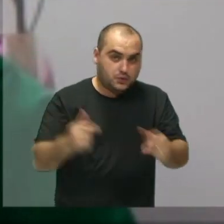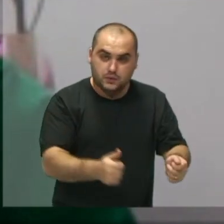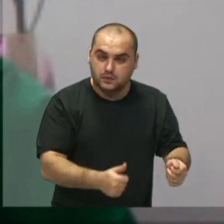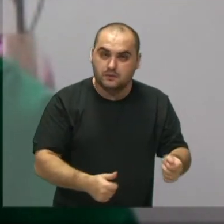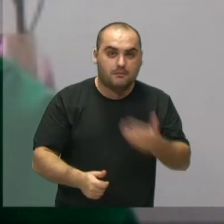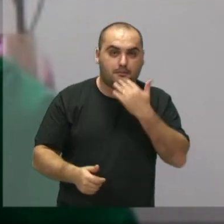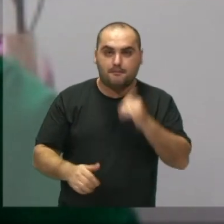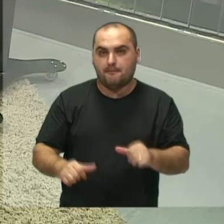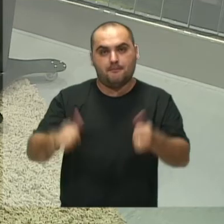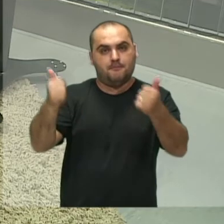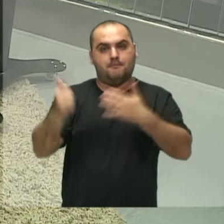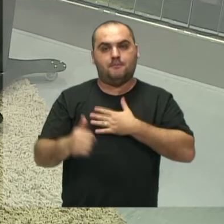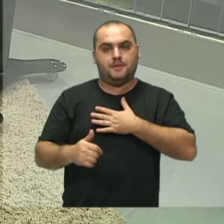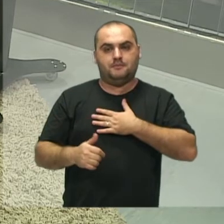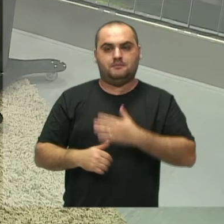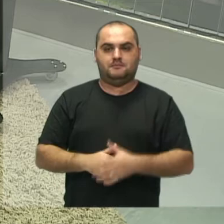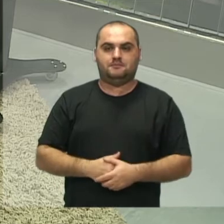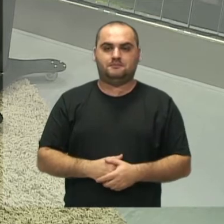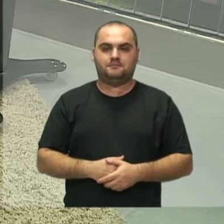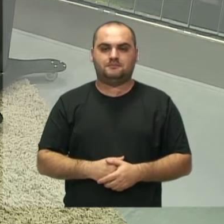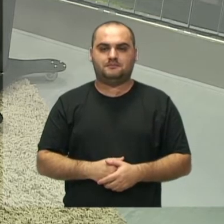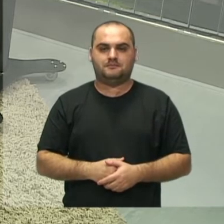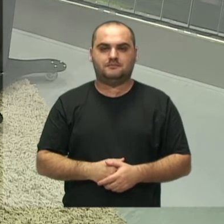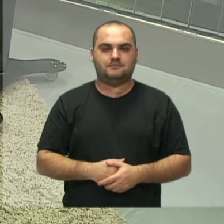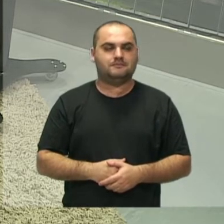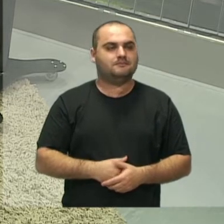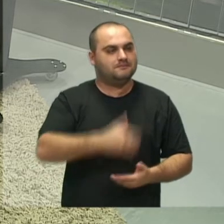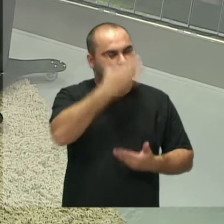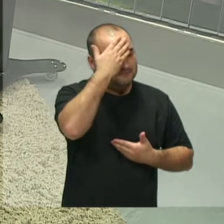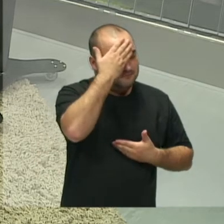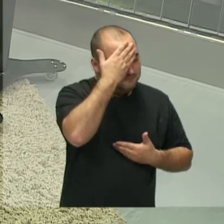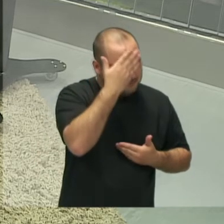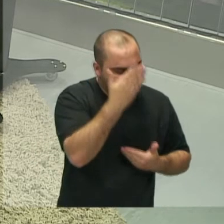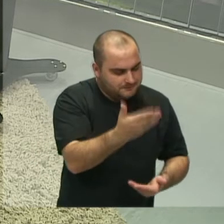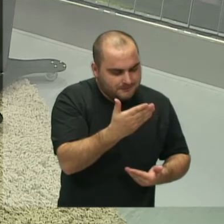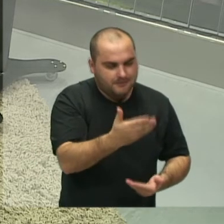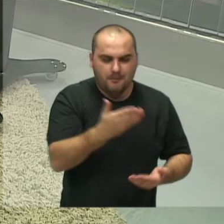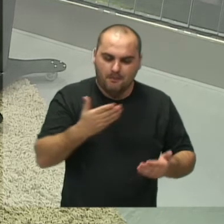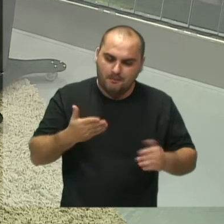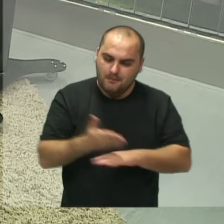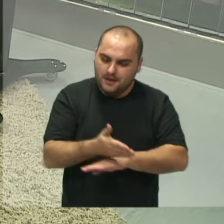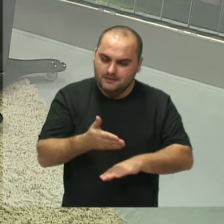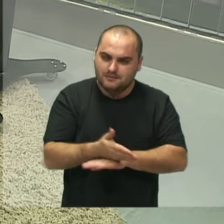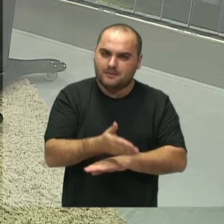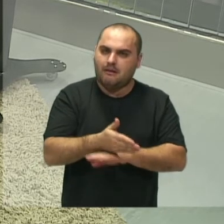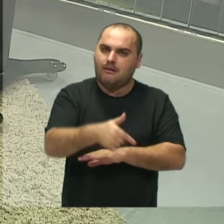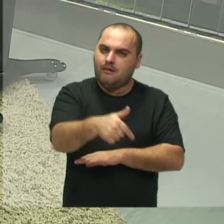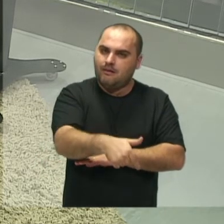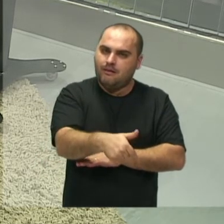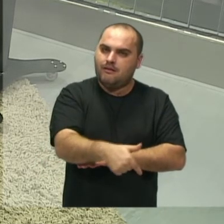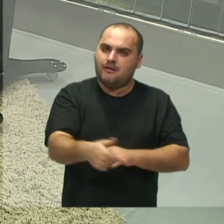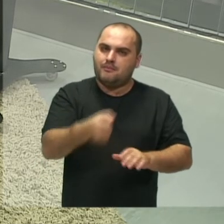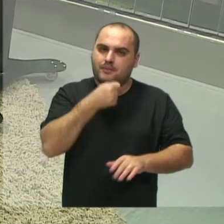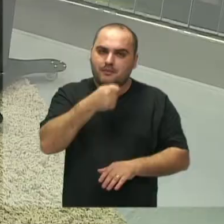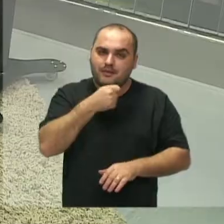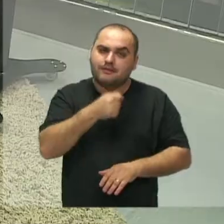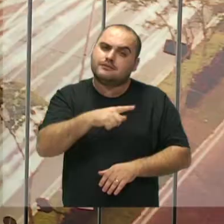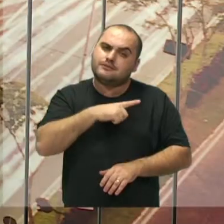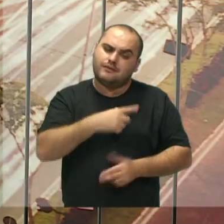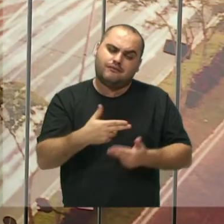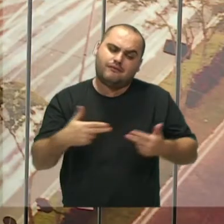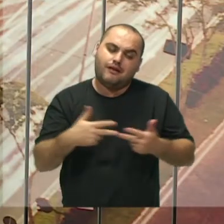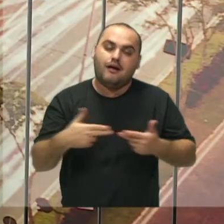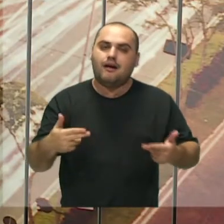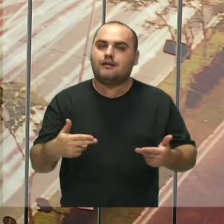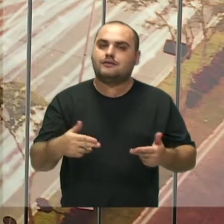melhor. Cris, eu quero te agradecer demais por participar conosco aqui no programa. Tem muita coisa ainda que dá para a gente